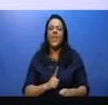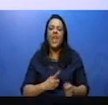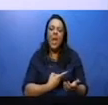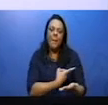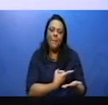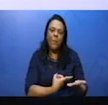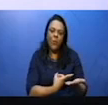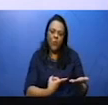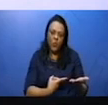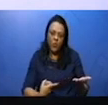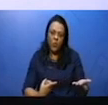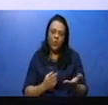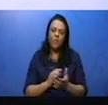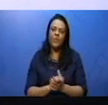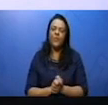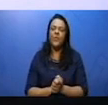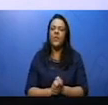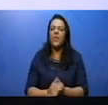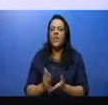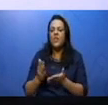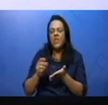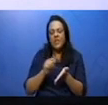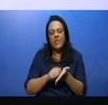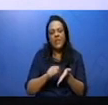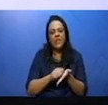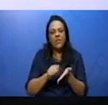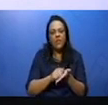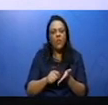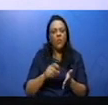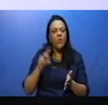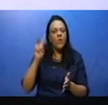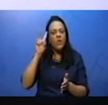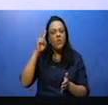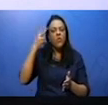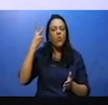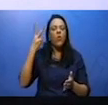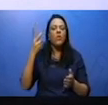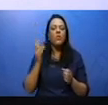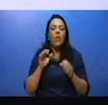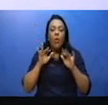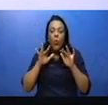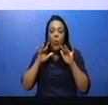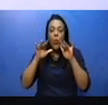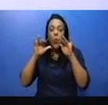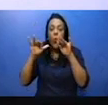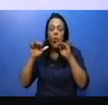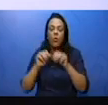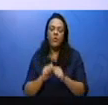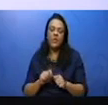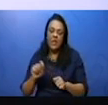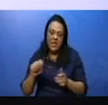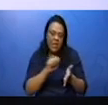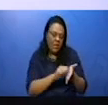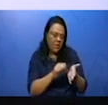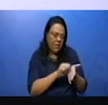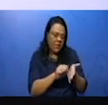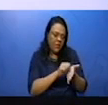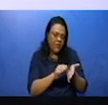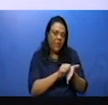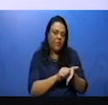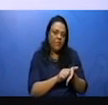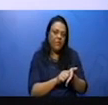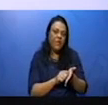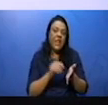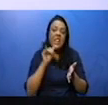com vocês, tá? Vocês vão escrever uma narrativa de terror. Então, a tipologia é